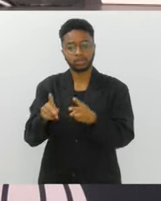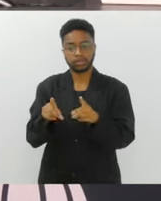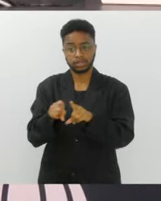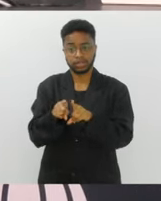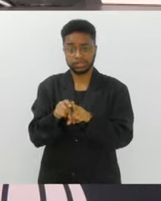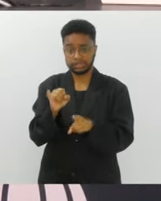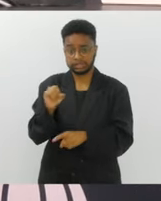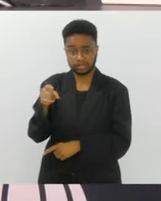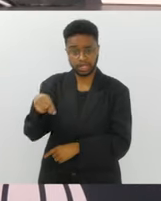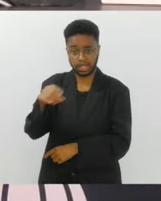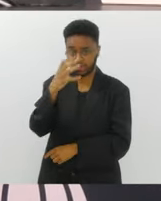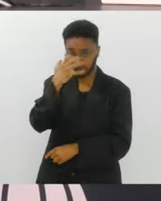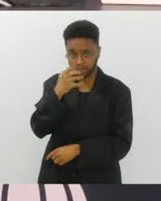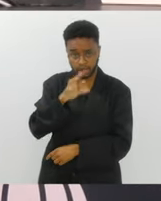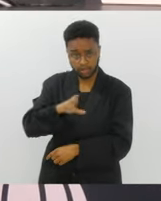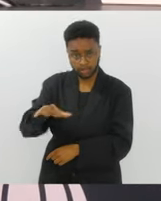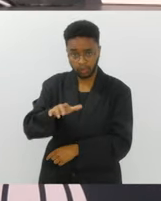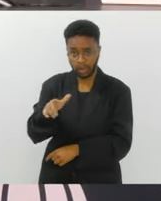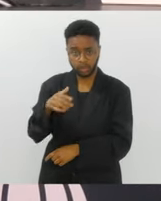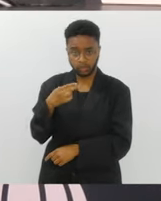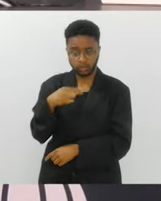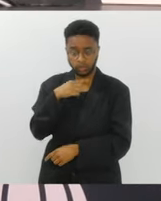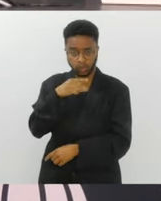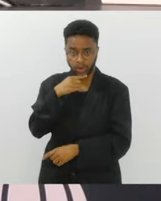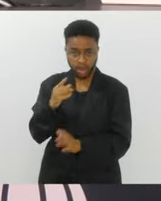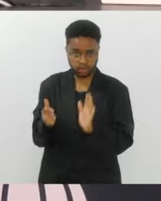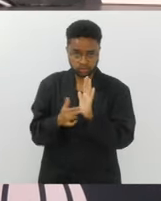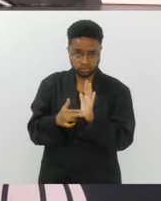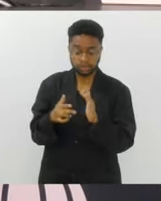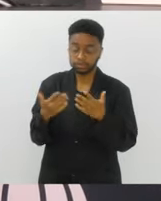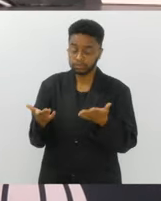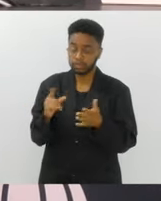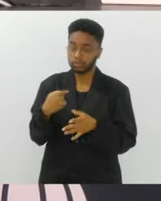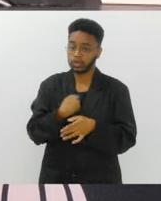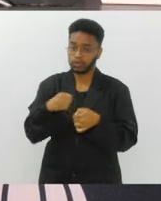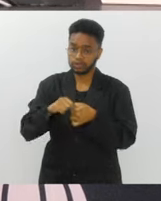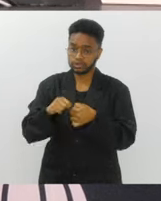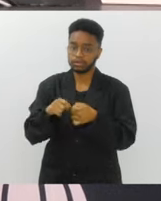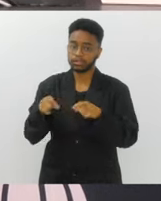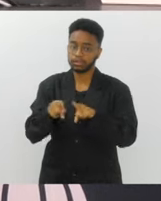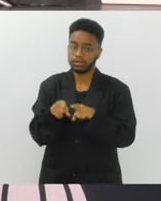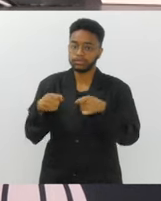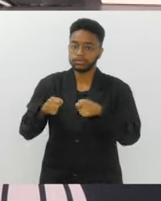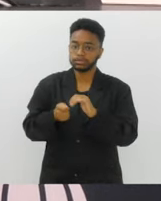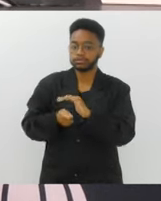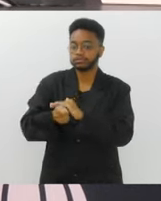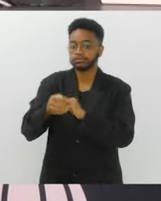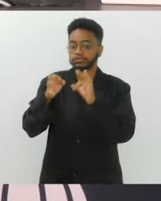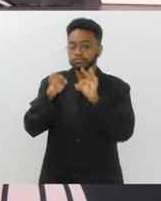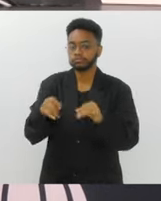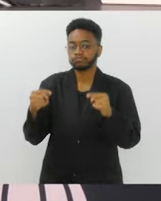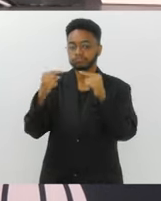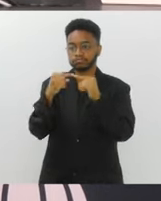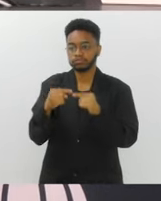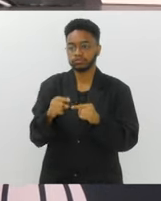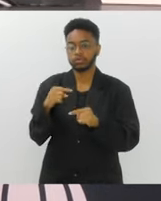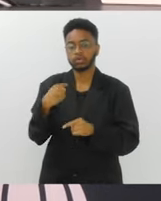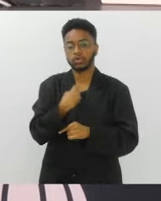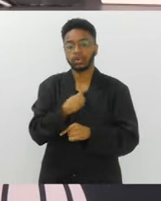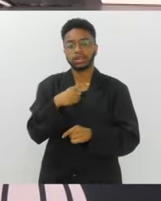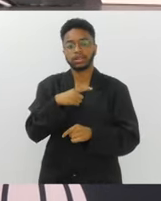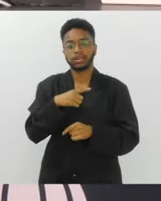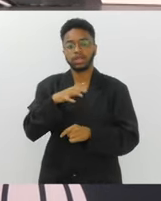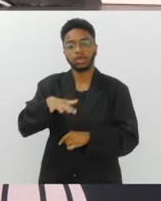são sérios para assumir isso, vamos fazer. E vamos fazer investimentos necessários para a gente ter uma linha onde o trem